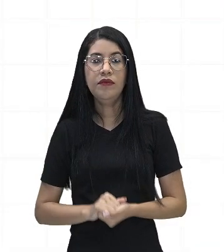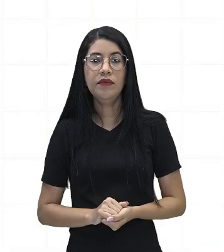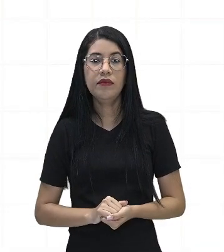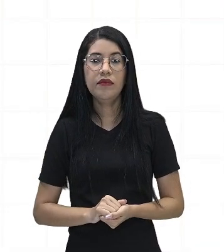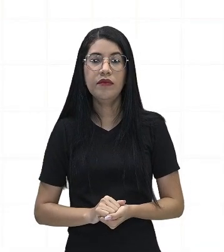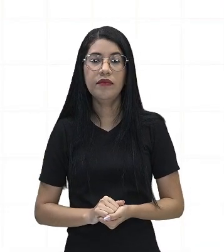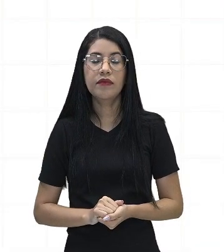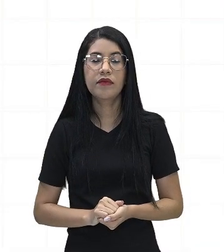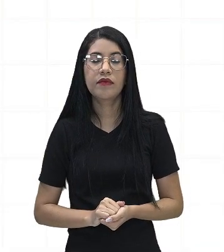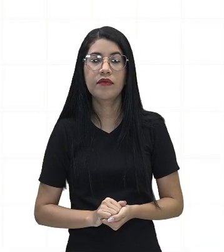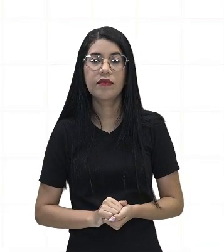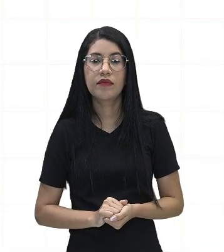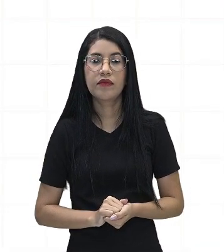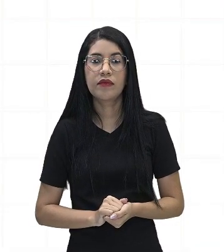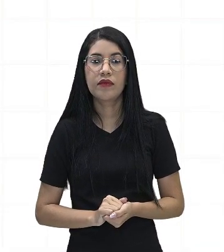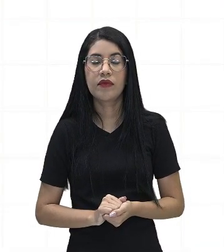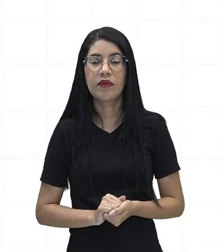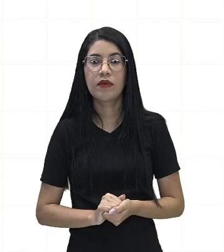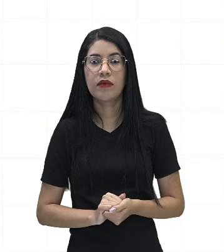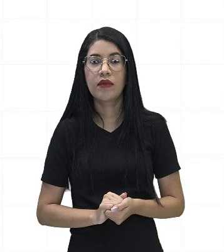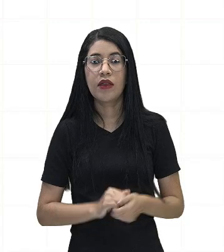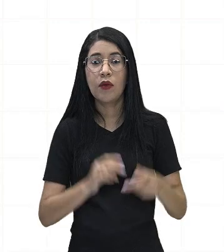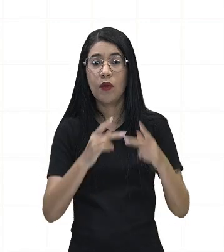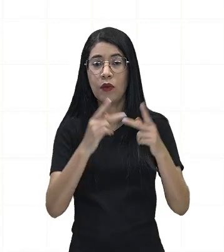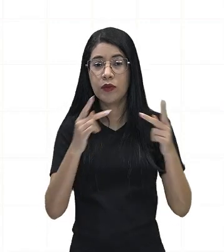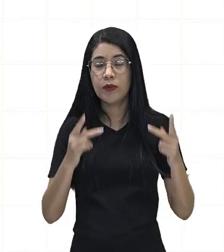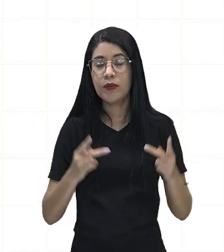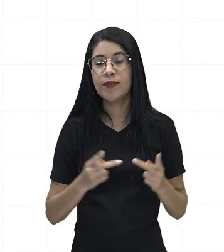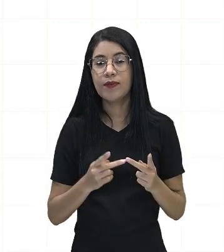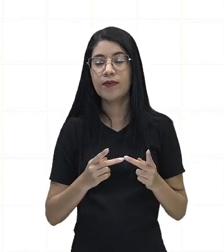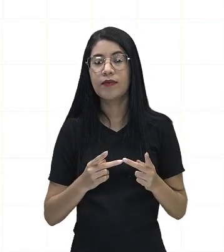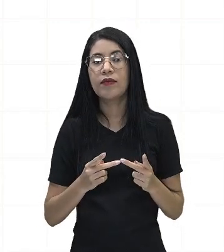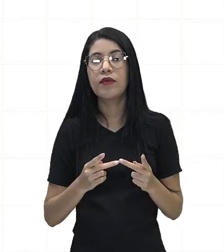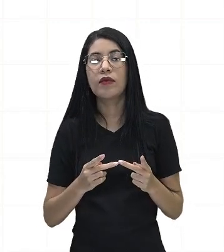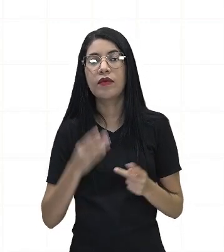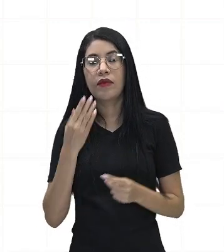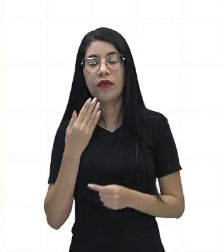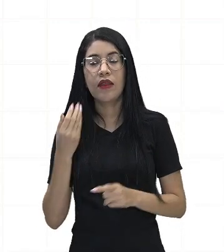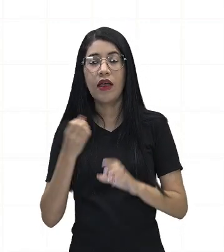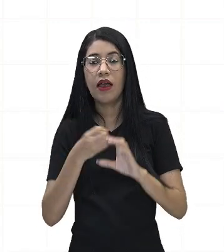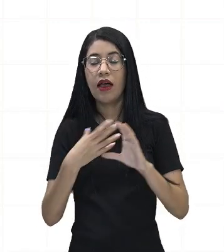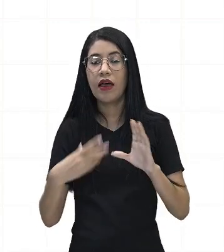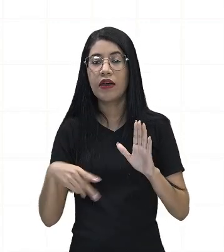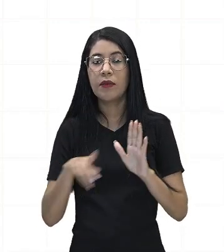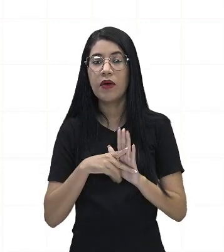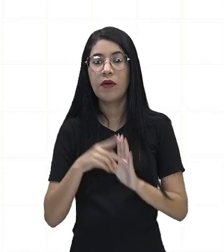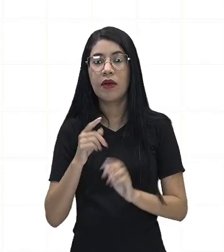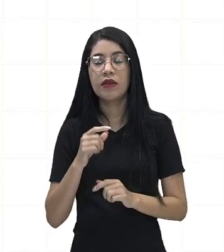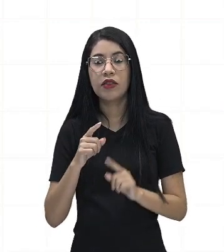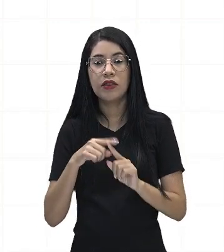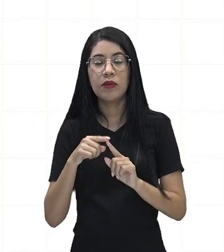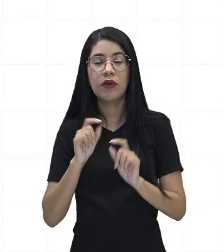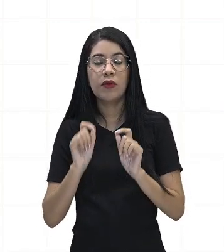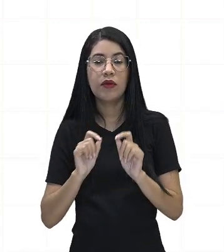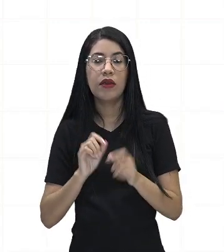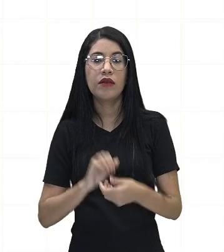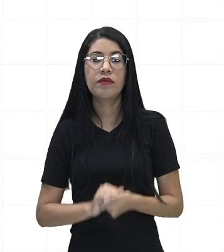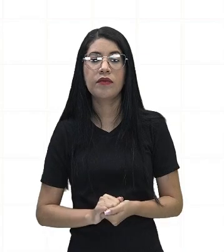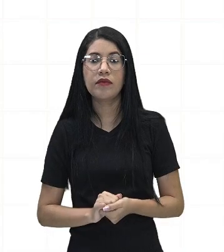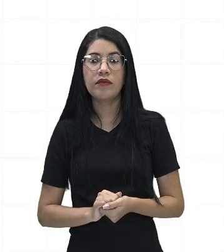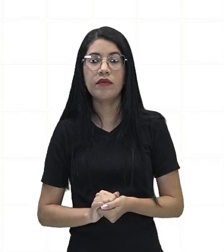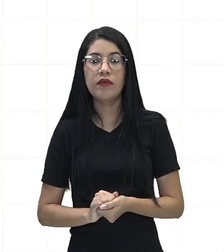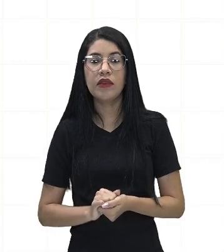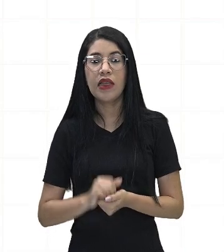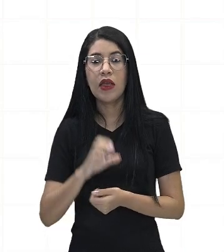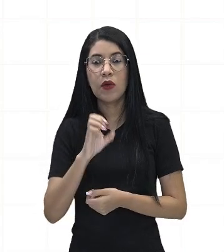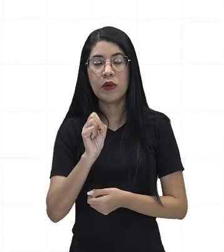novamente, o gráfico de setor, tá? Qual é o outro nome que recebe o